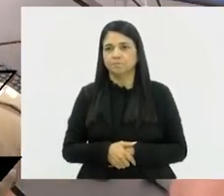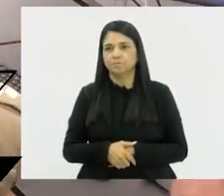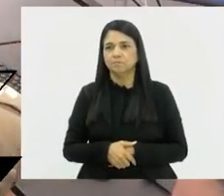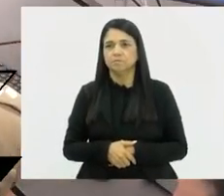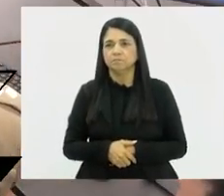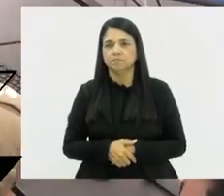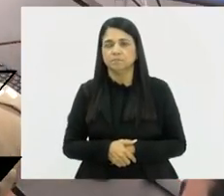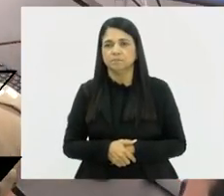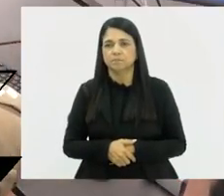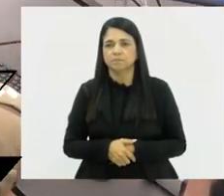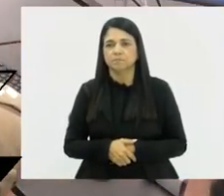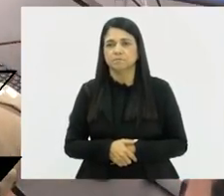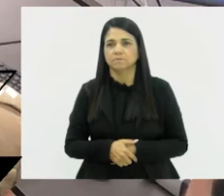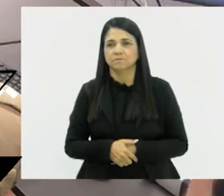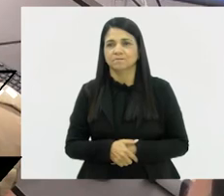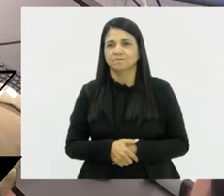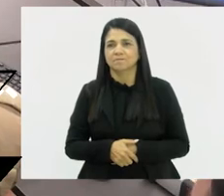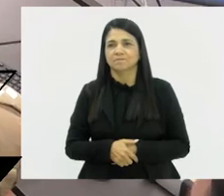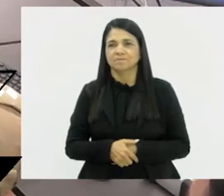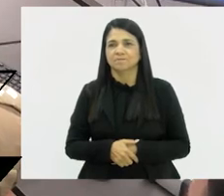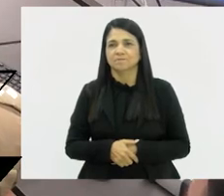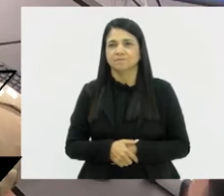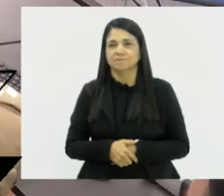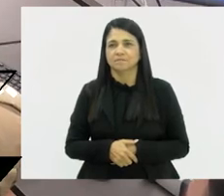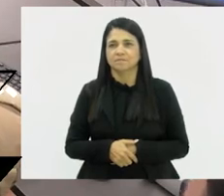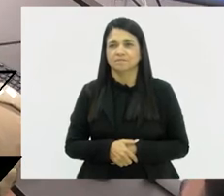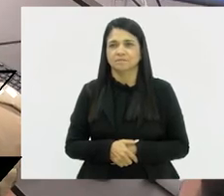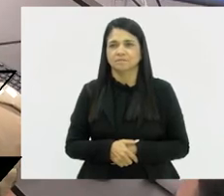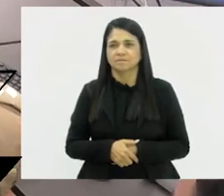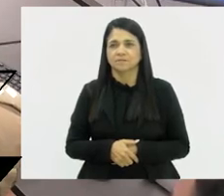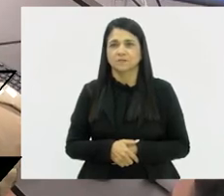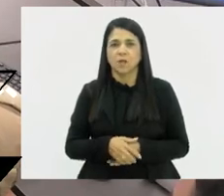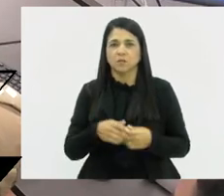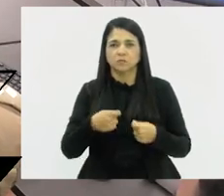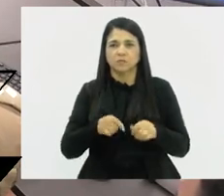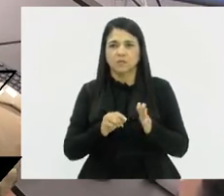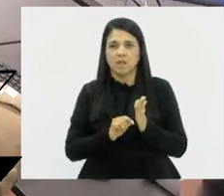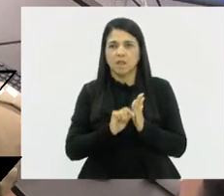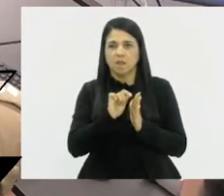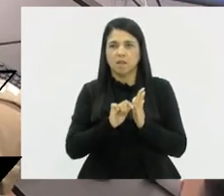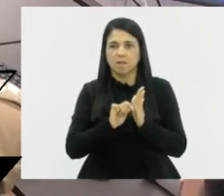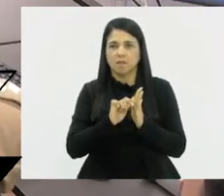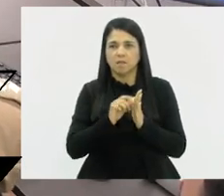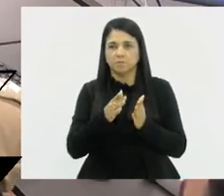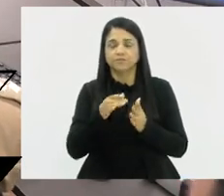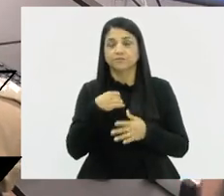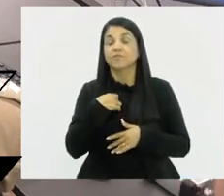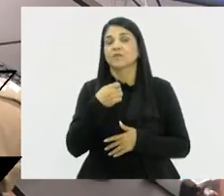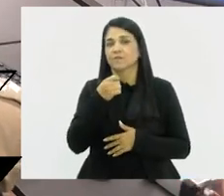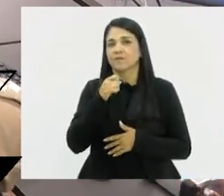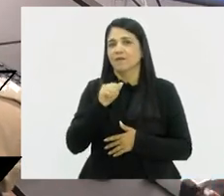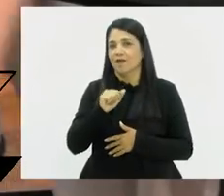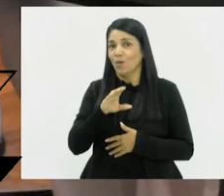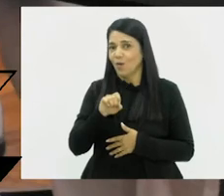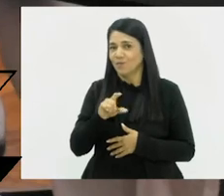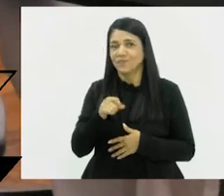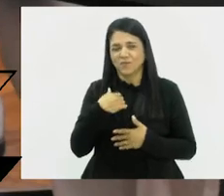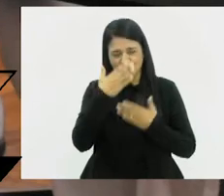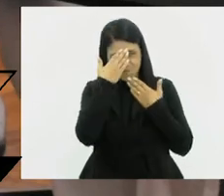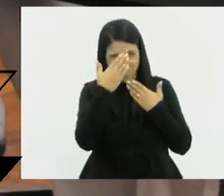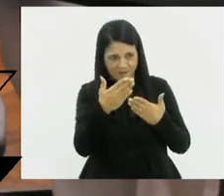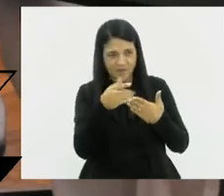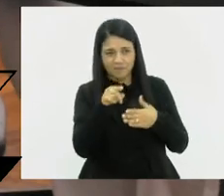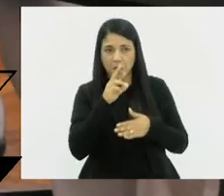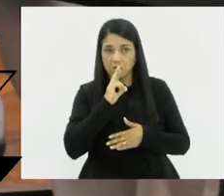Não, tá. Quando bom. O microfone vai à mão, ele já está ligado. Aí só não precisa ligar. Alô, alô? Agora sim. Foi. Obrigado